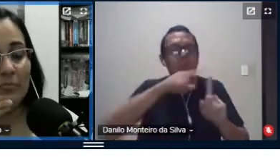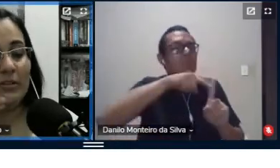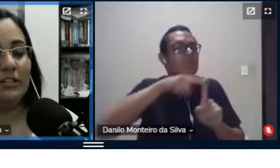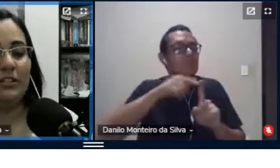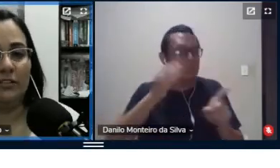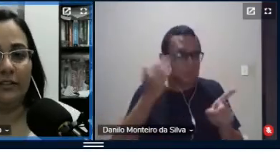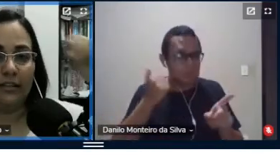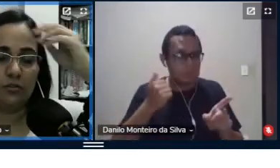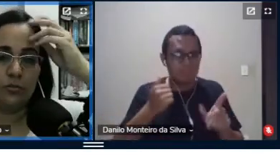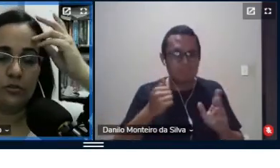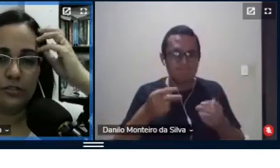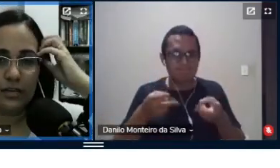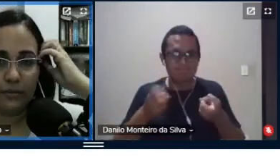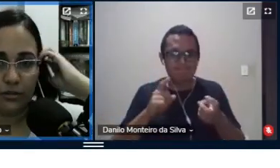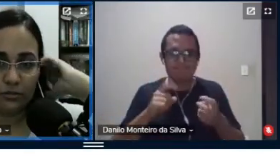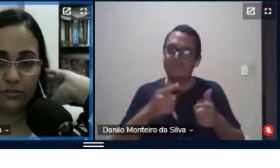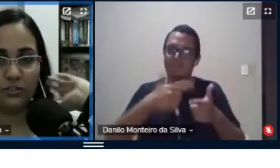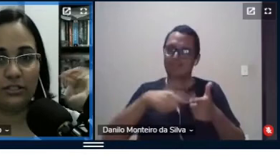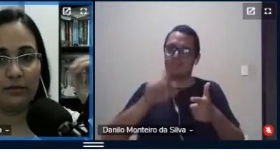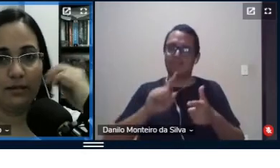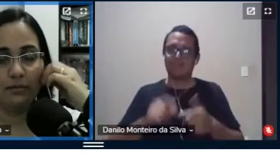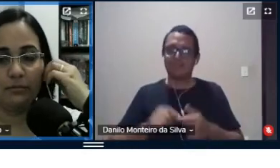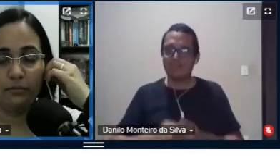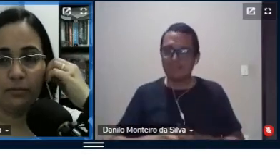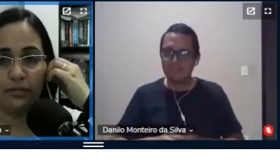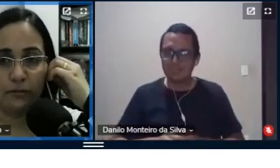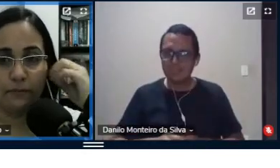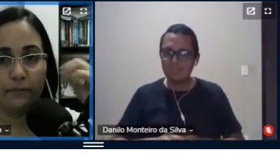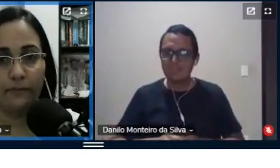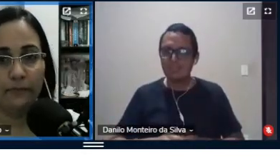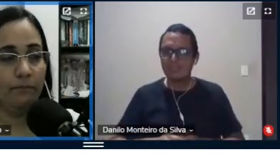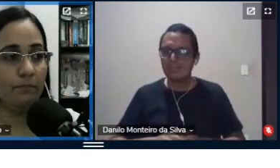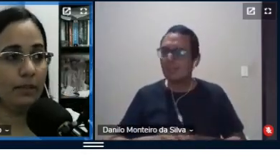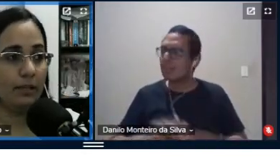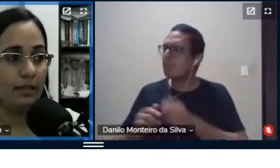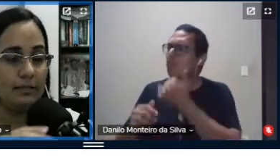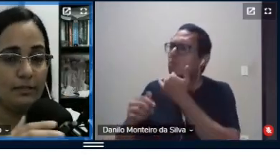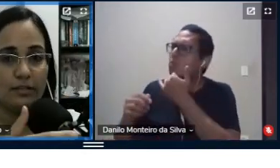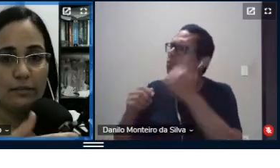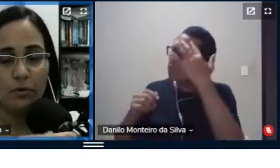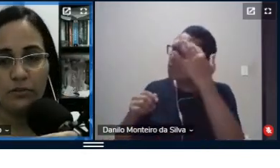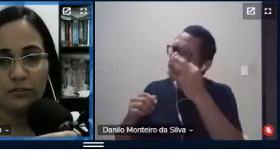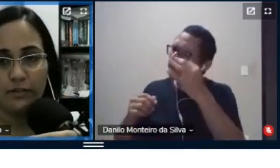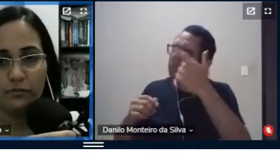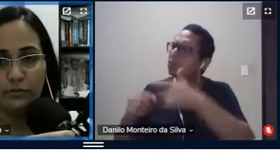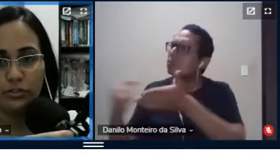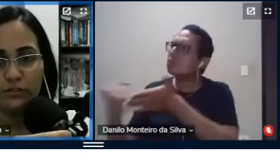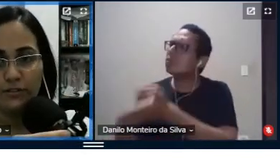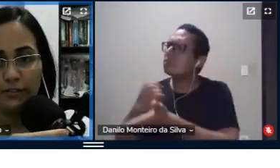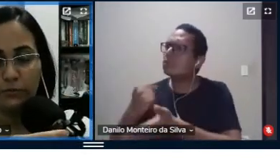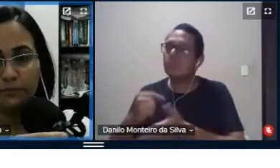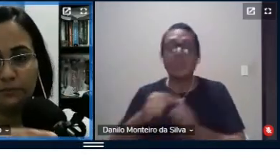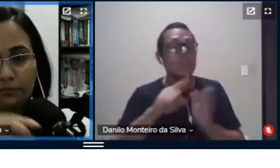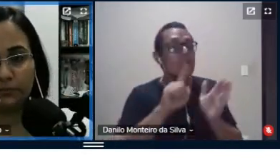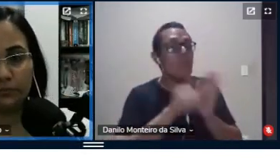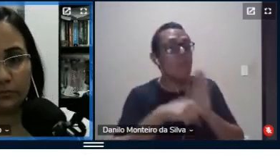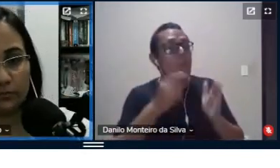Gente, a disciplina de ensaios, como eu sei que a maioria de vocês trabalha... Perdão. Você não sabe qual ensaio que foi